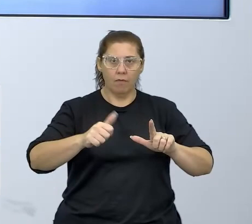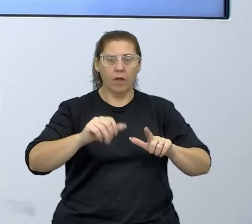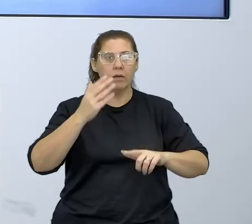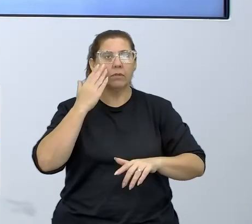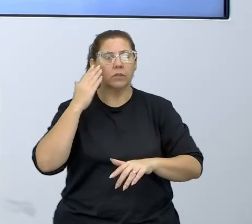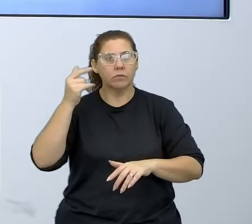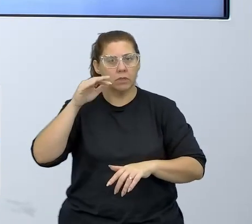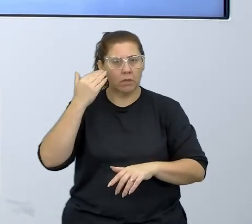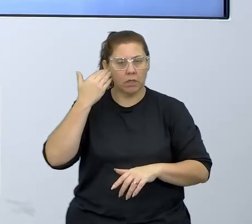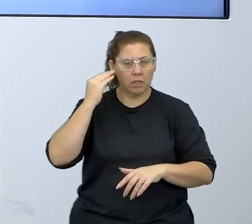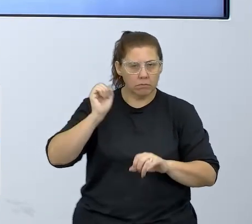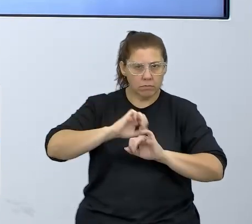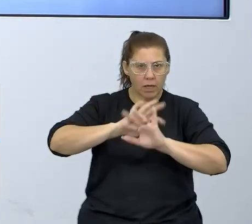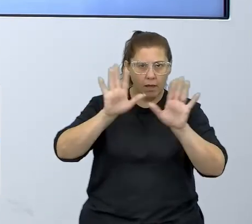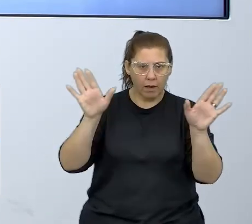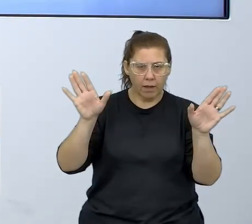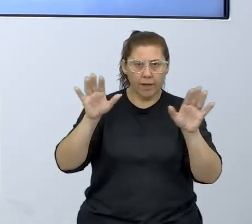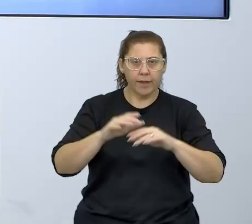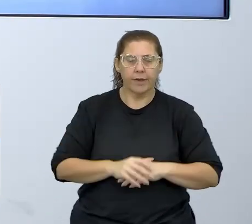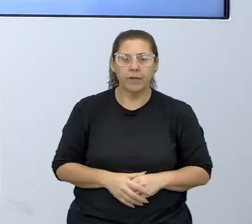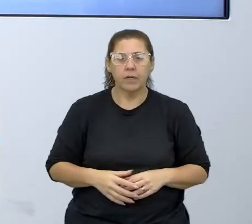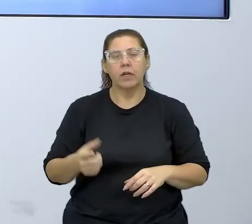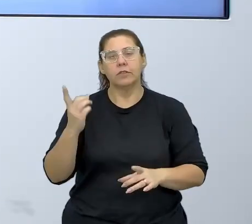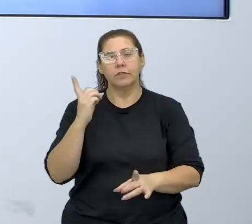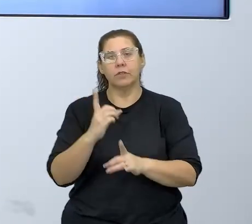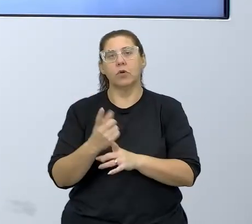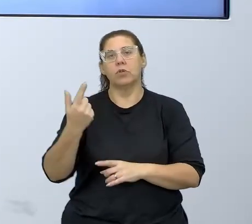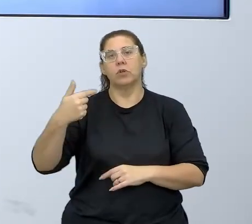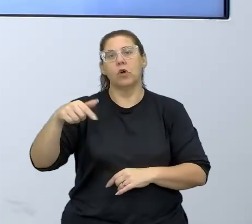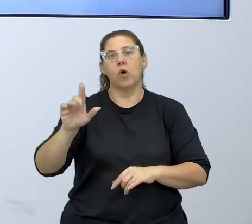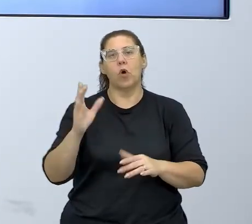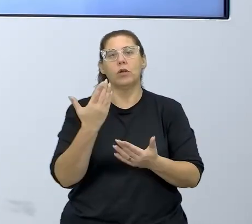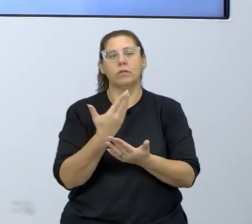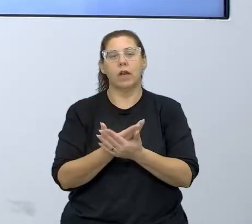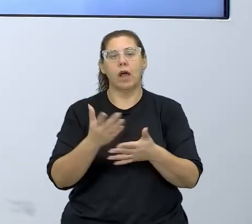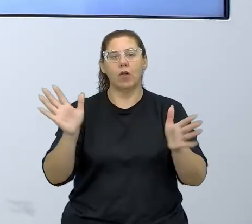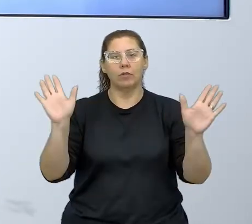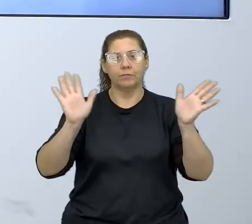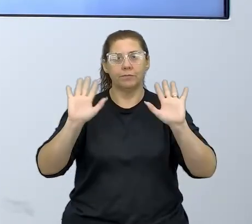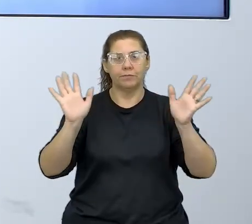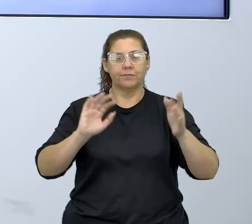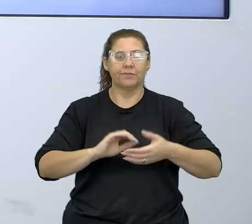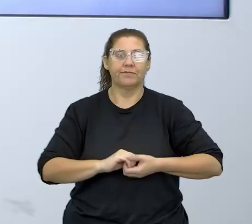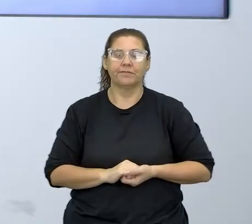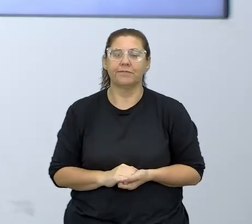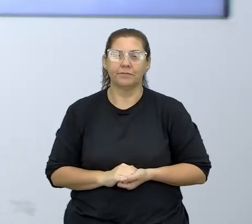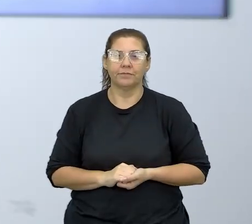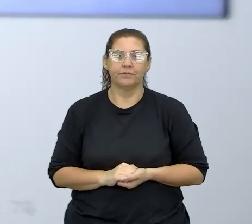tá ficando claro, se vocês estão entendendo. E a gente se vê na próxima aula. Então, até mais!